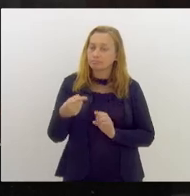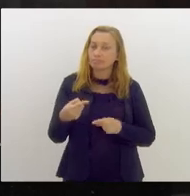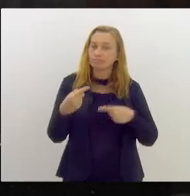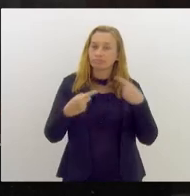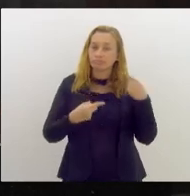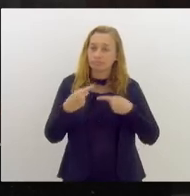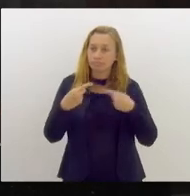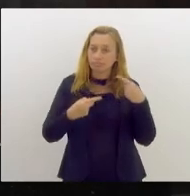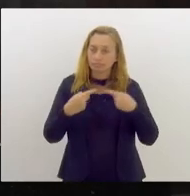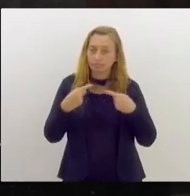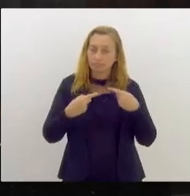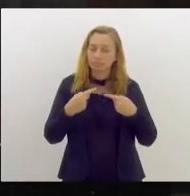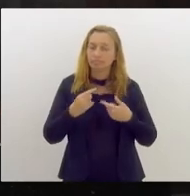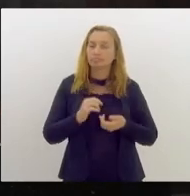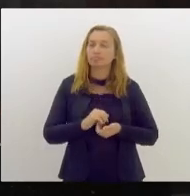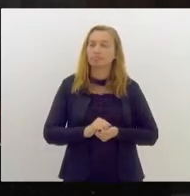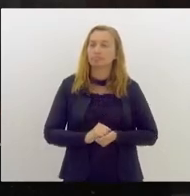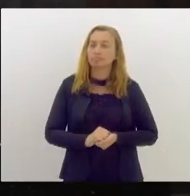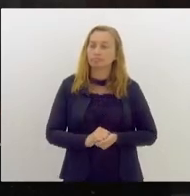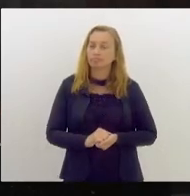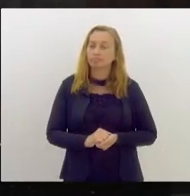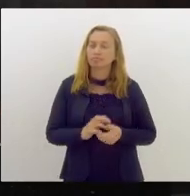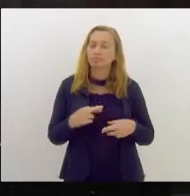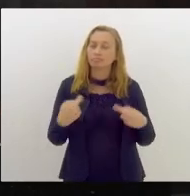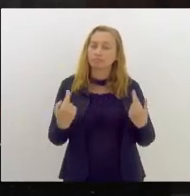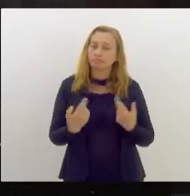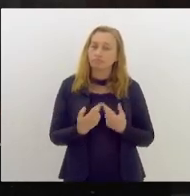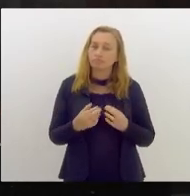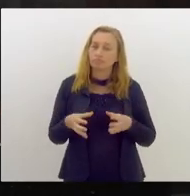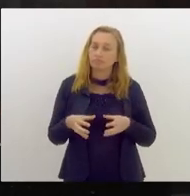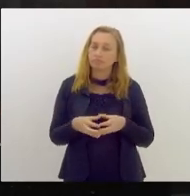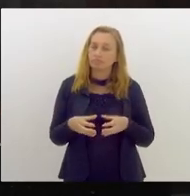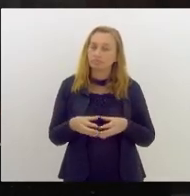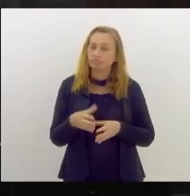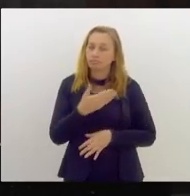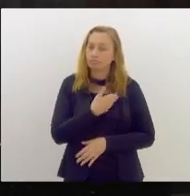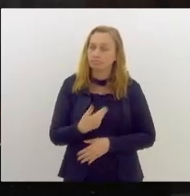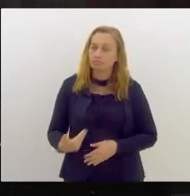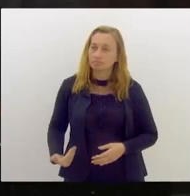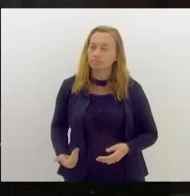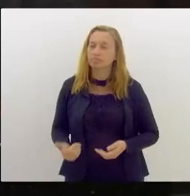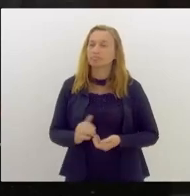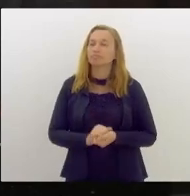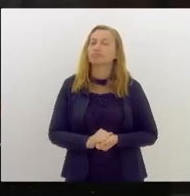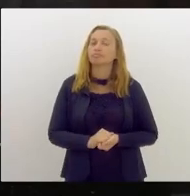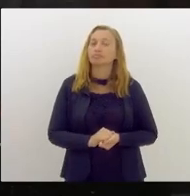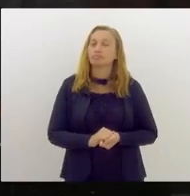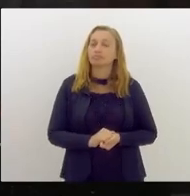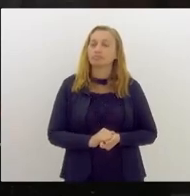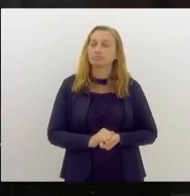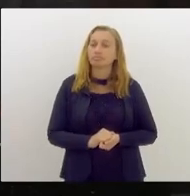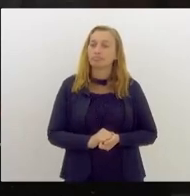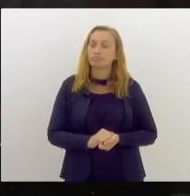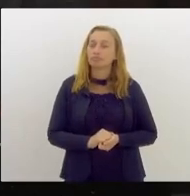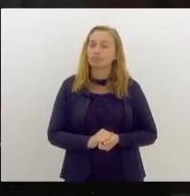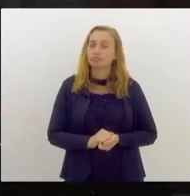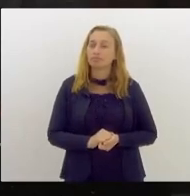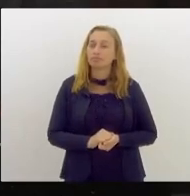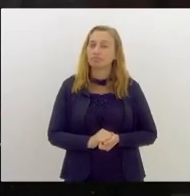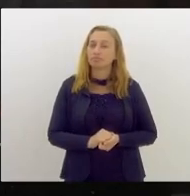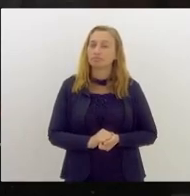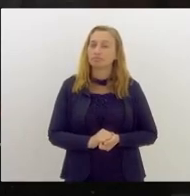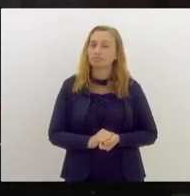e merecer Possivelmente uma audiência pública sobre esse tema eu fiz